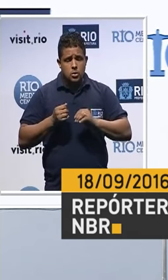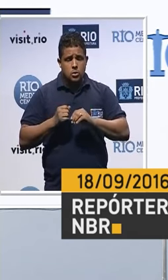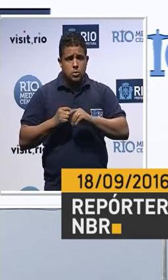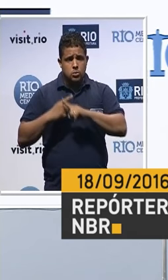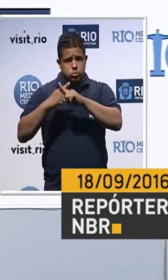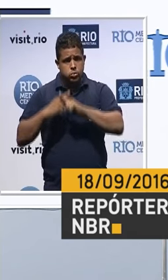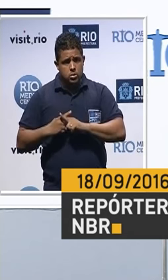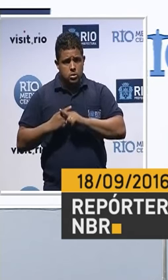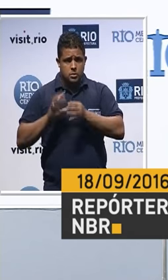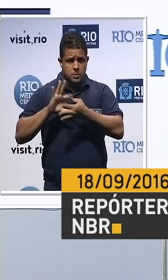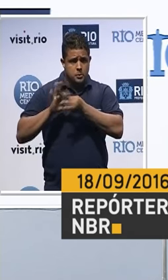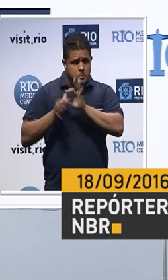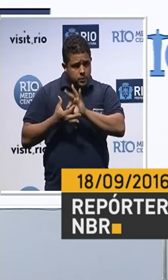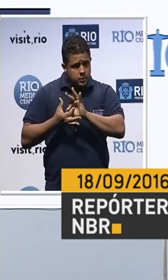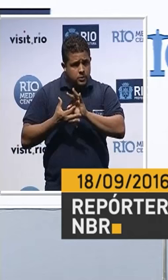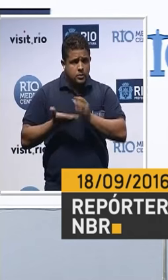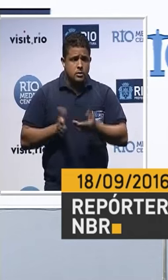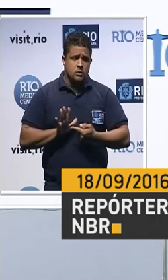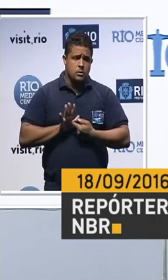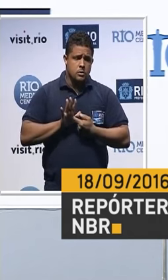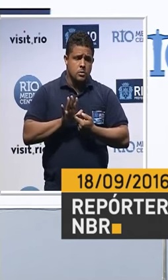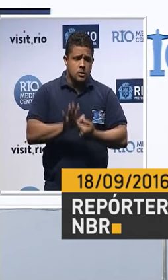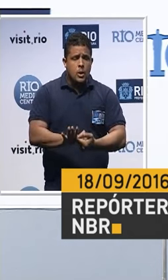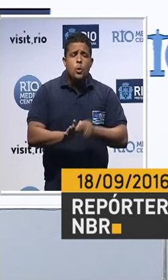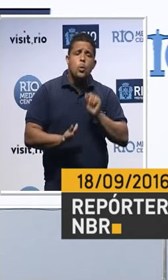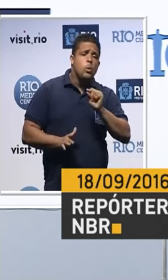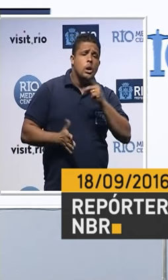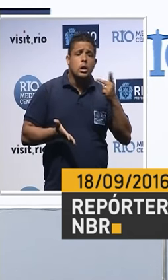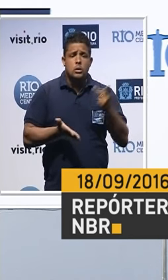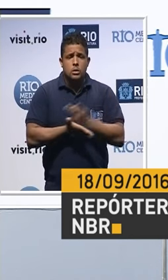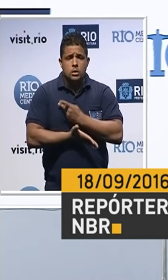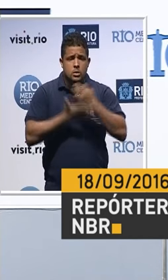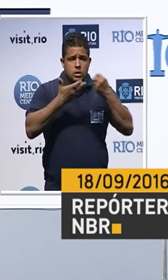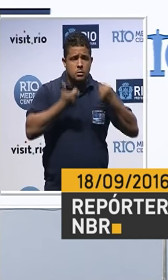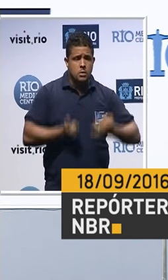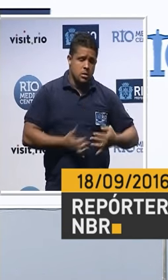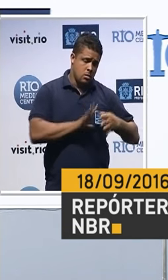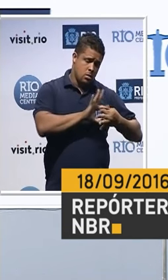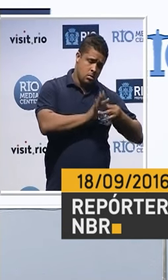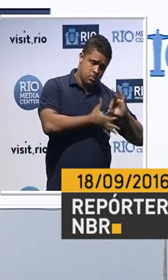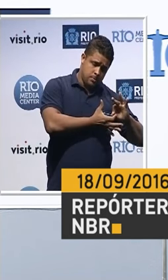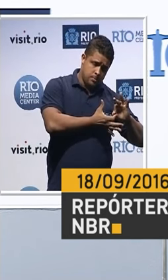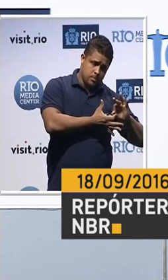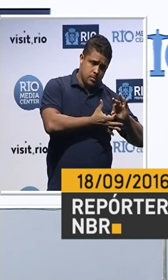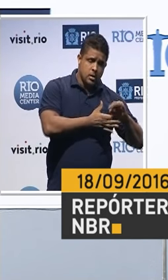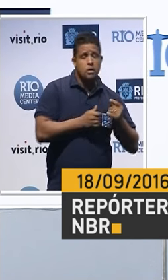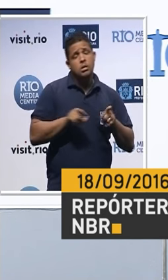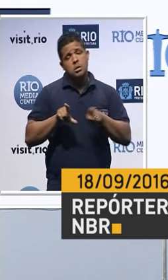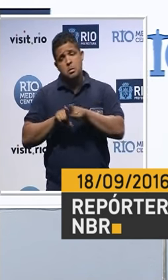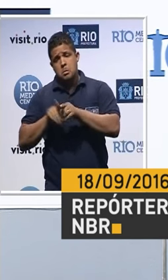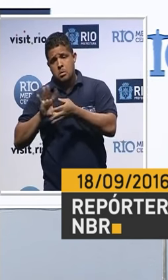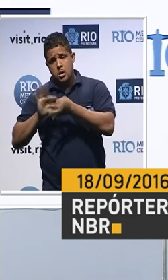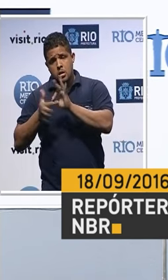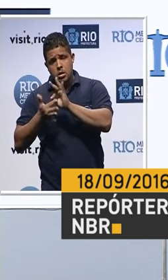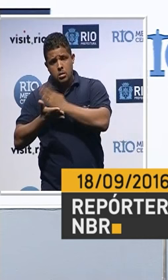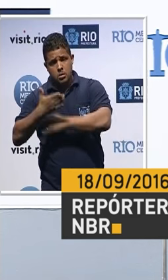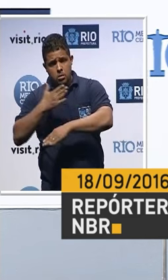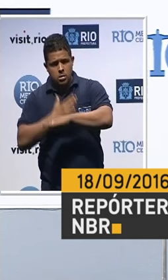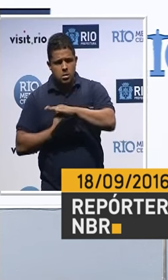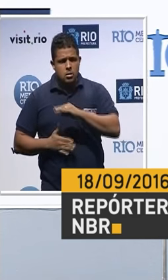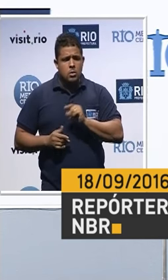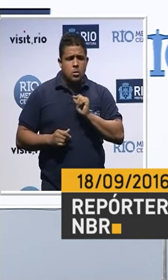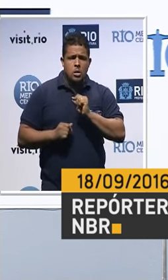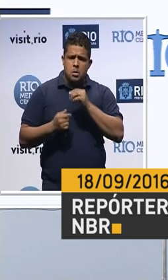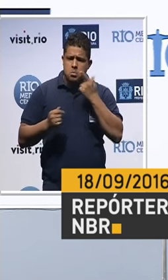Jogos. Então, a exemplo do que ocorreu nos Jogos Olímpicos, no Paralímpico nós tivemos uma